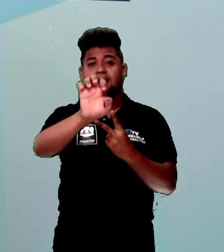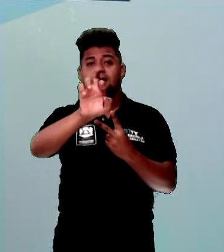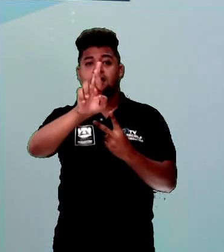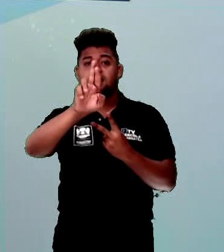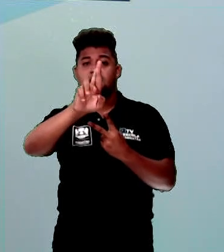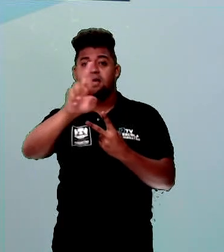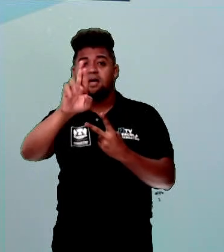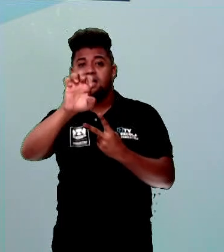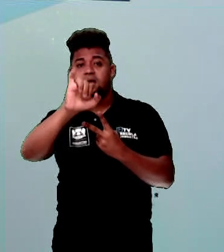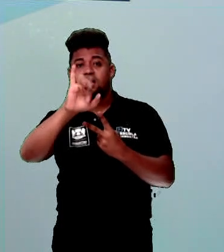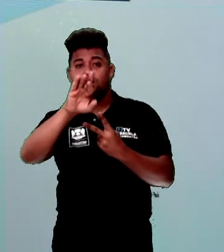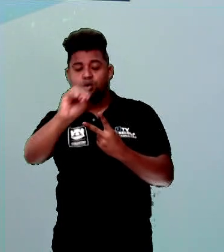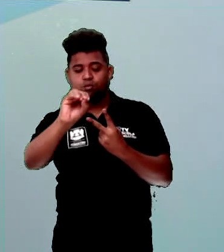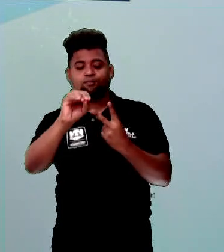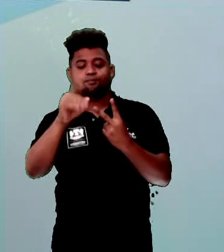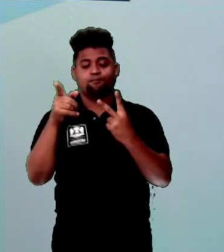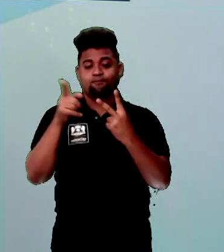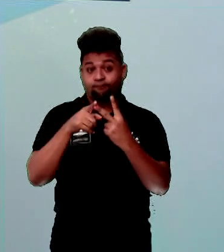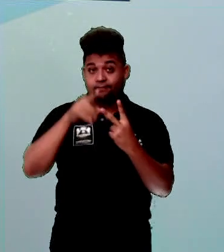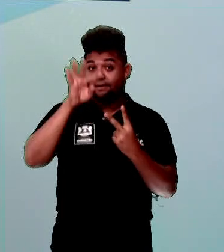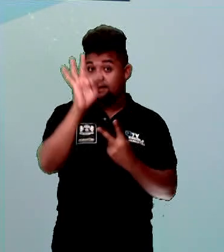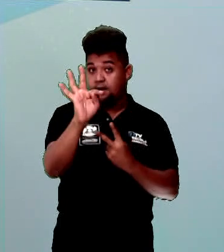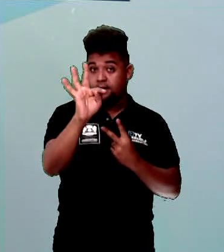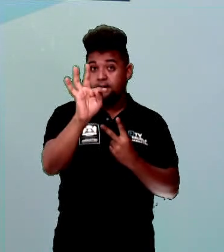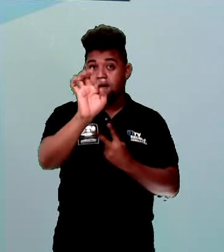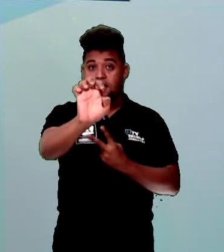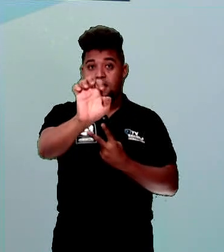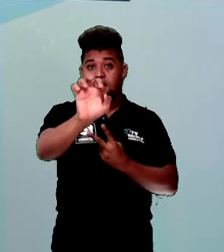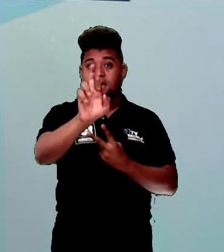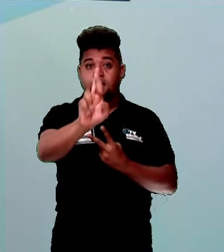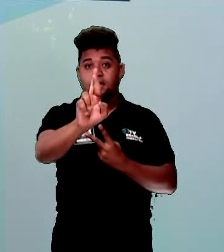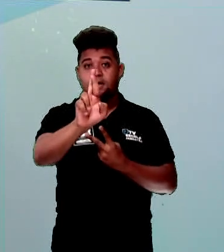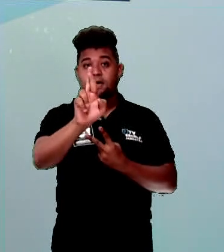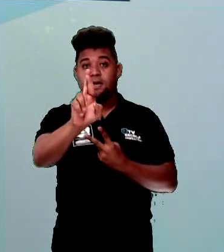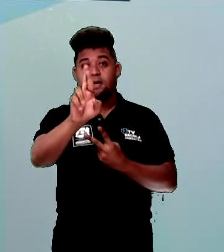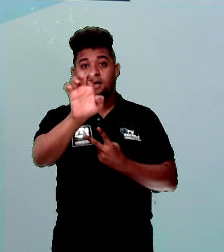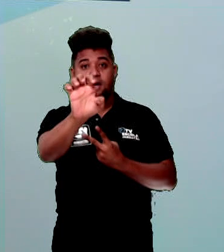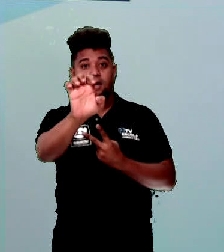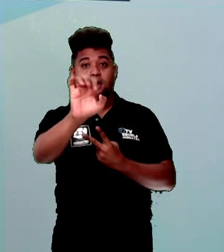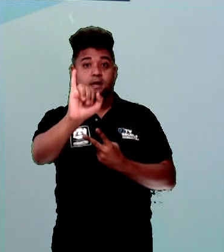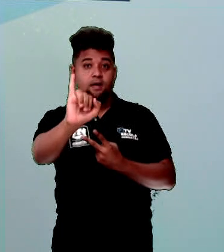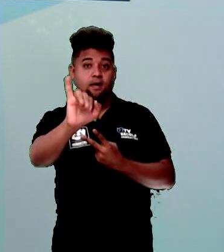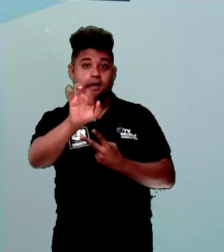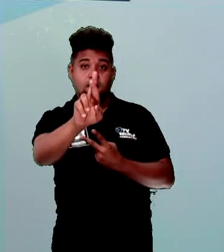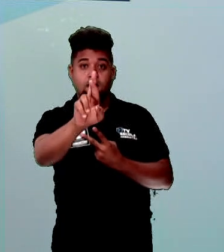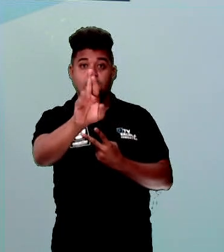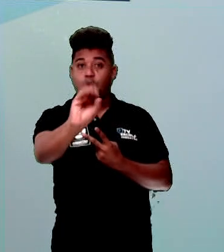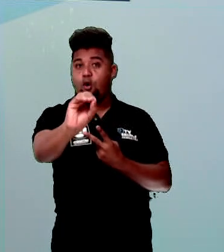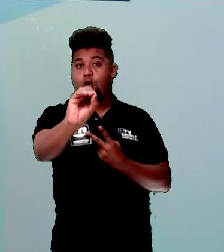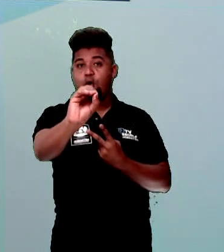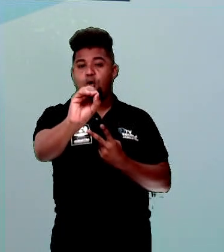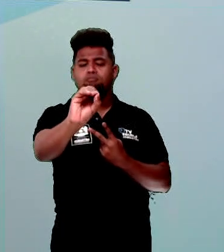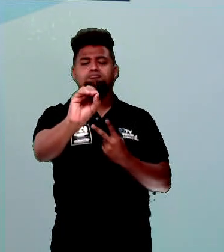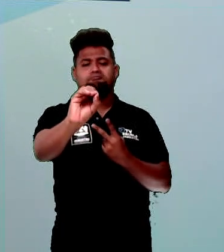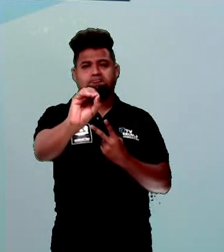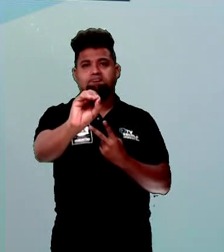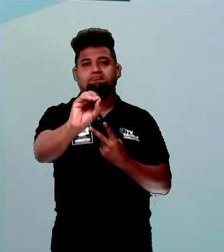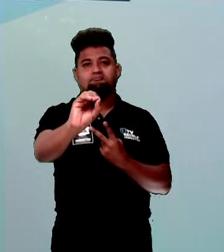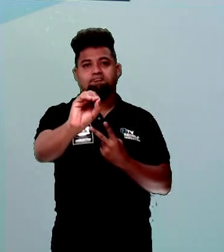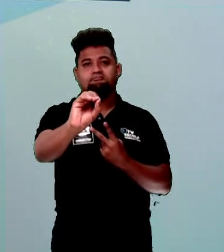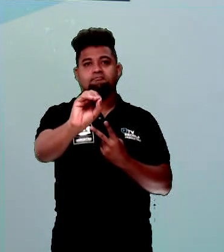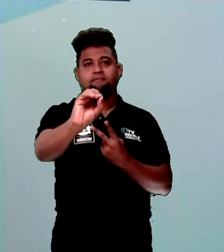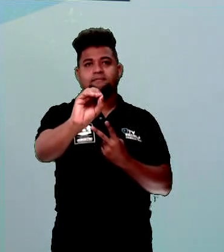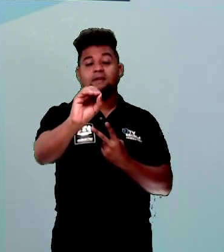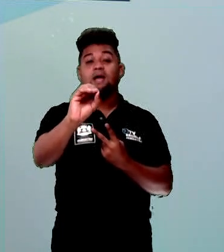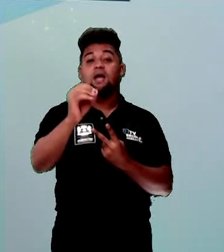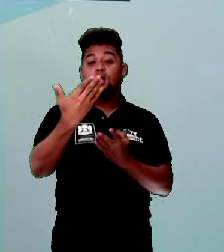seguintes letras: T, E, R, R, E, I, R, O.